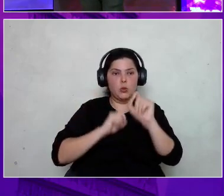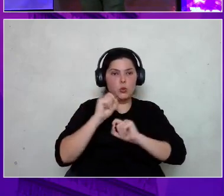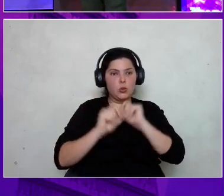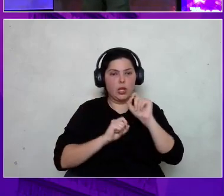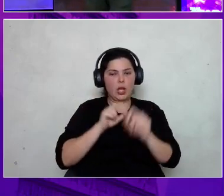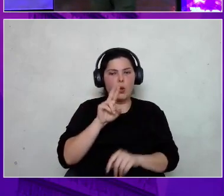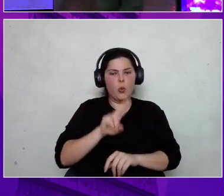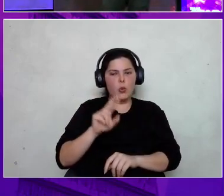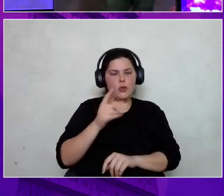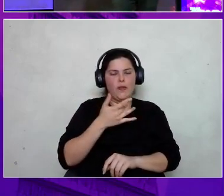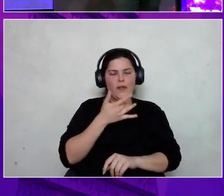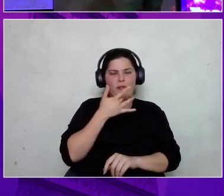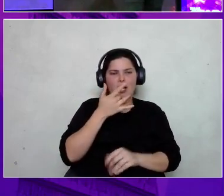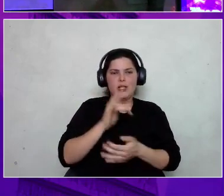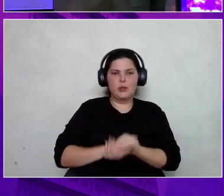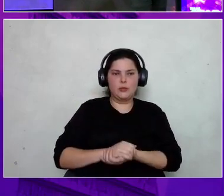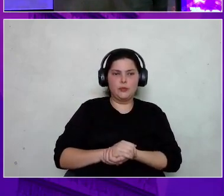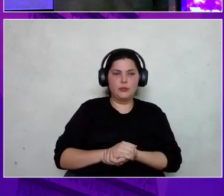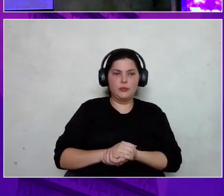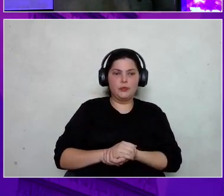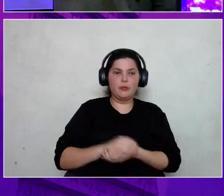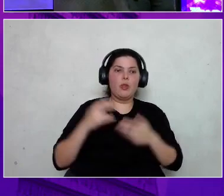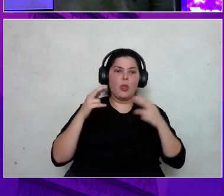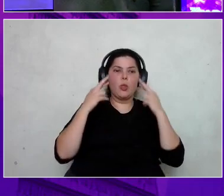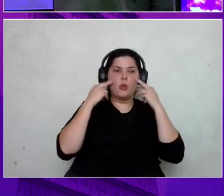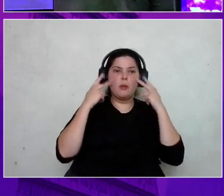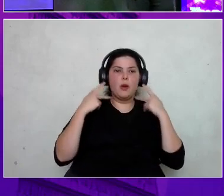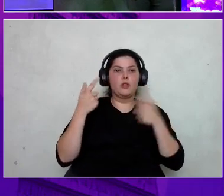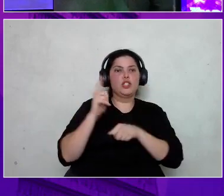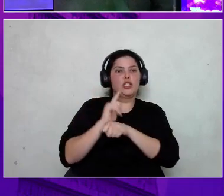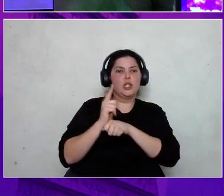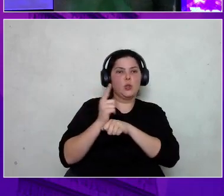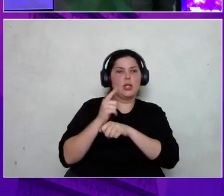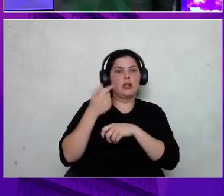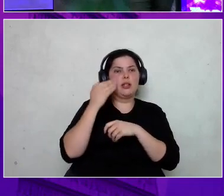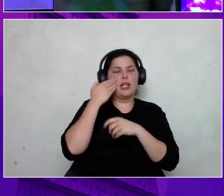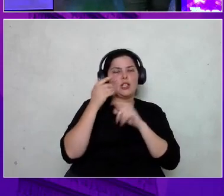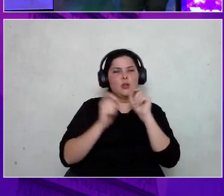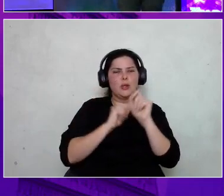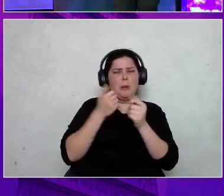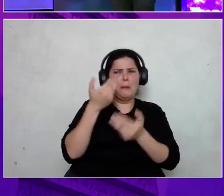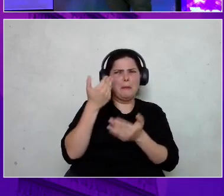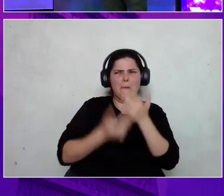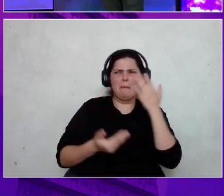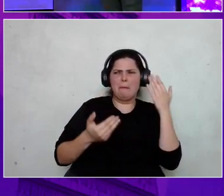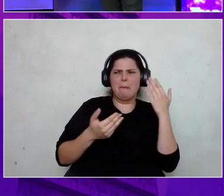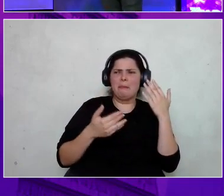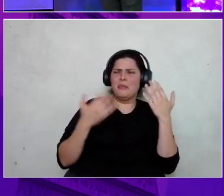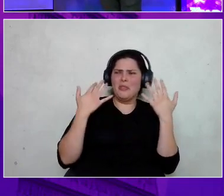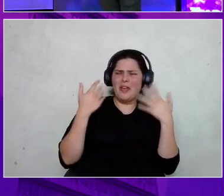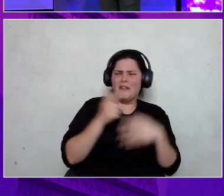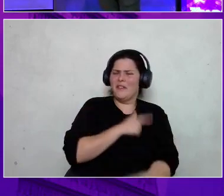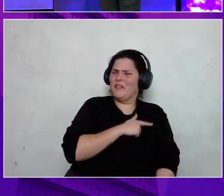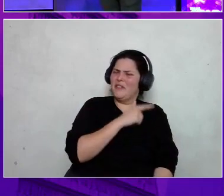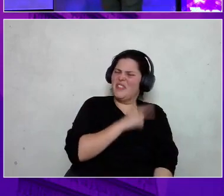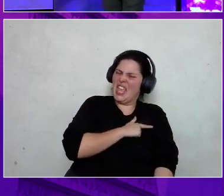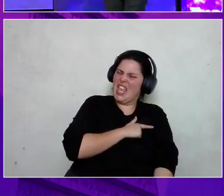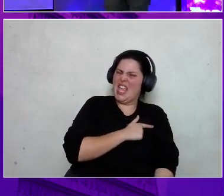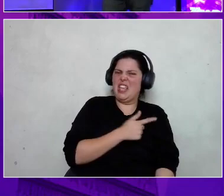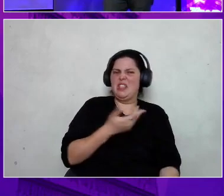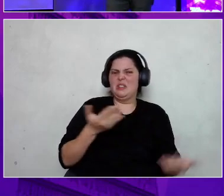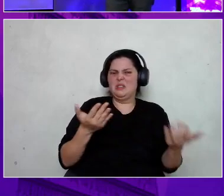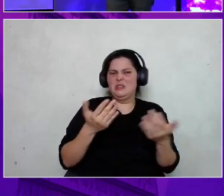que normalmente muitos gestores entendem que vai perder beleza. Olha só, a beleza é